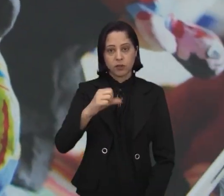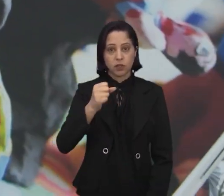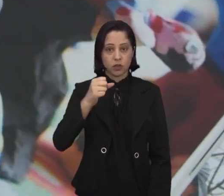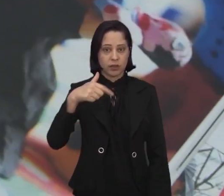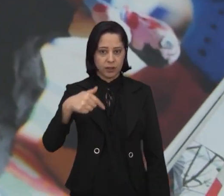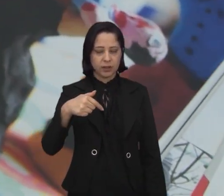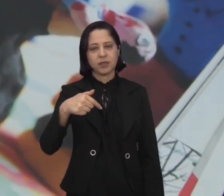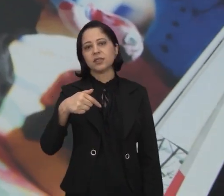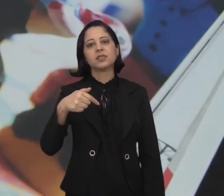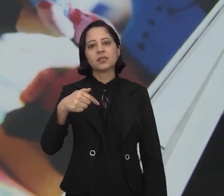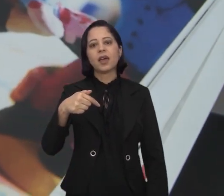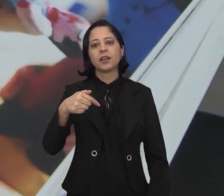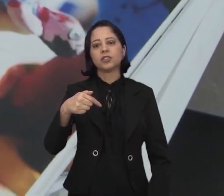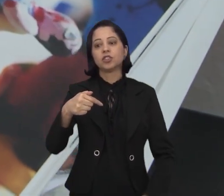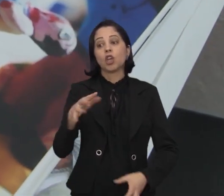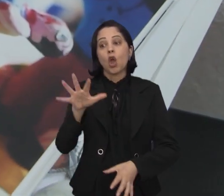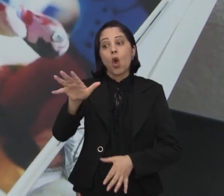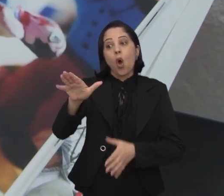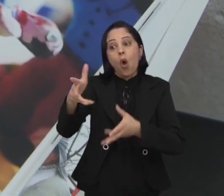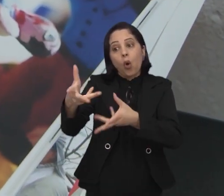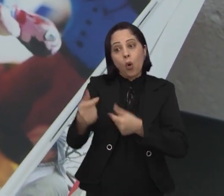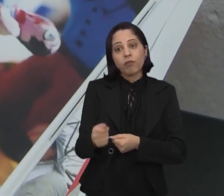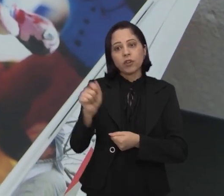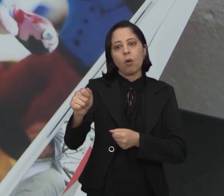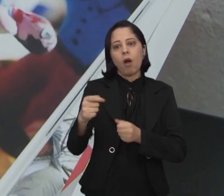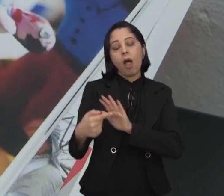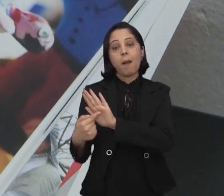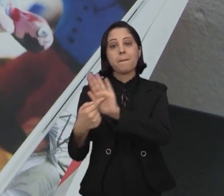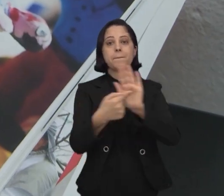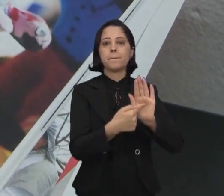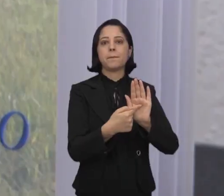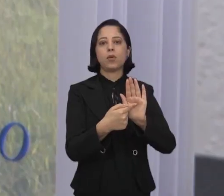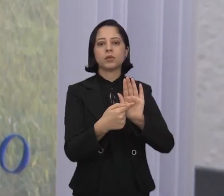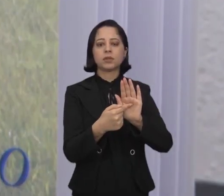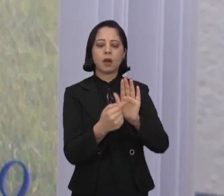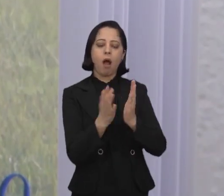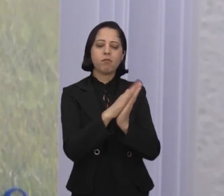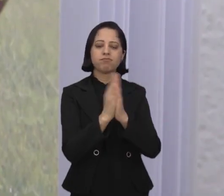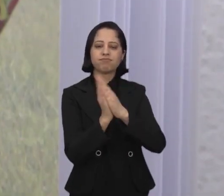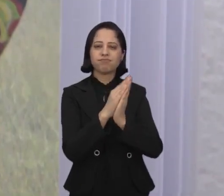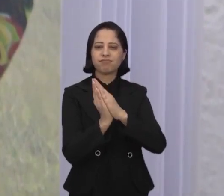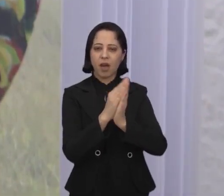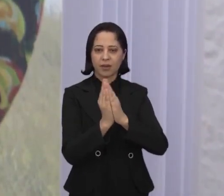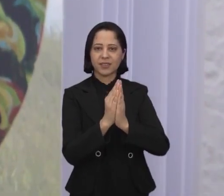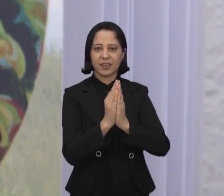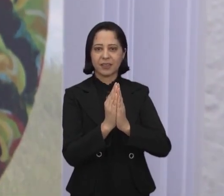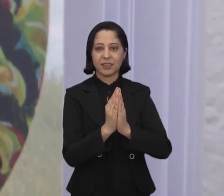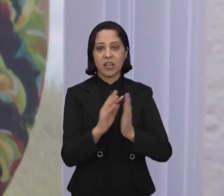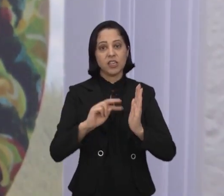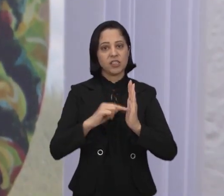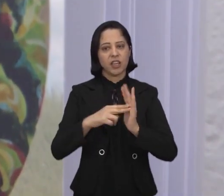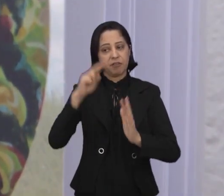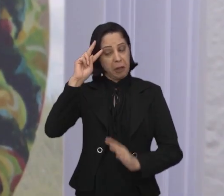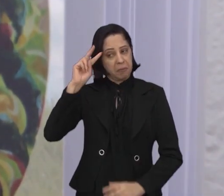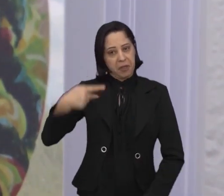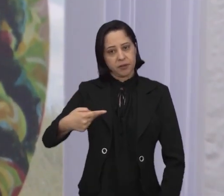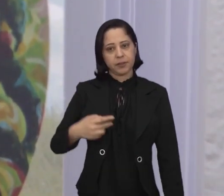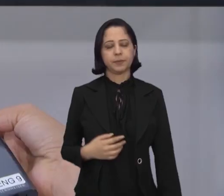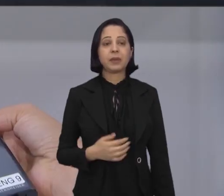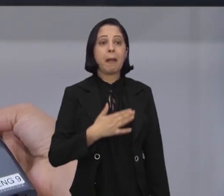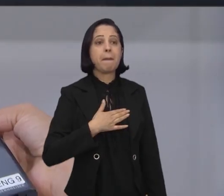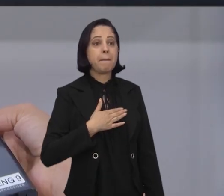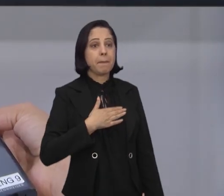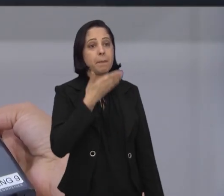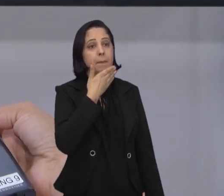1987, surgiu o primeiro convite para criar uma exposição. Foi o reconhecimento do talento da